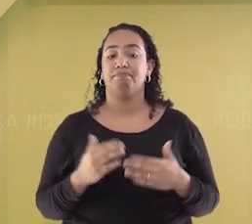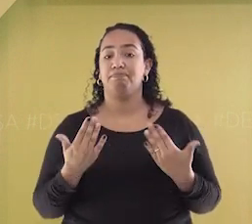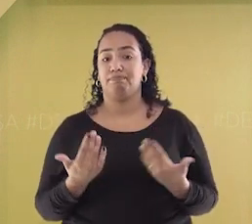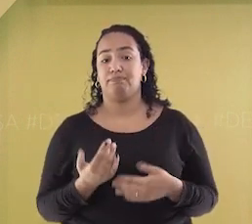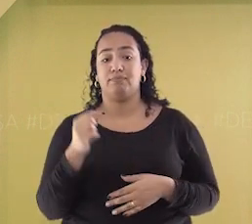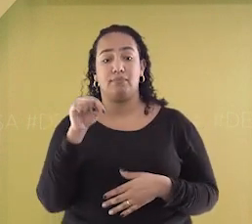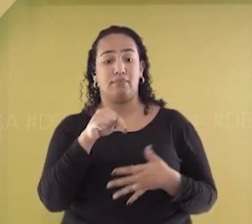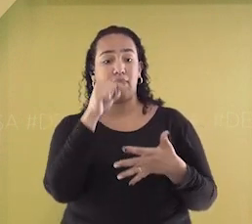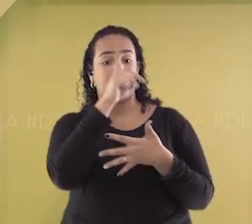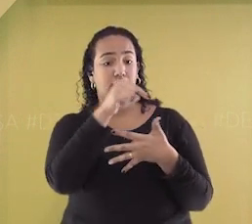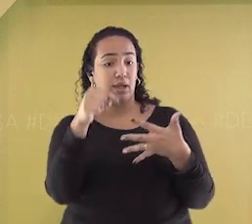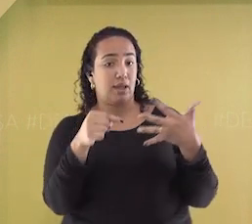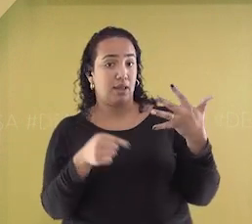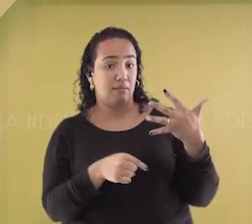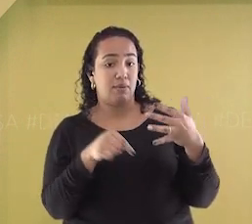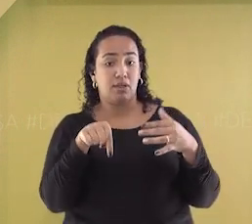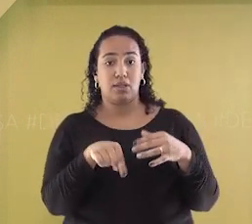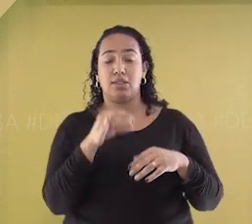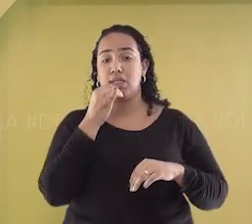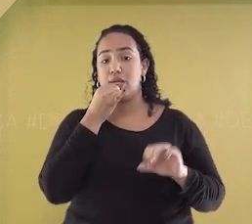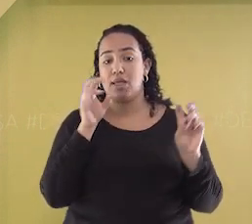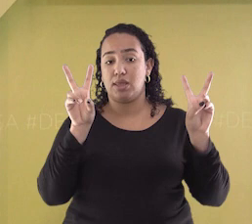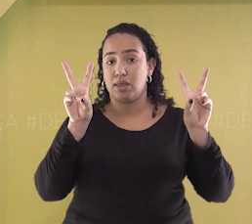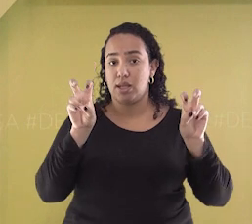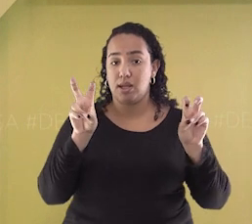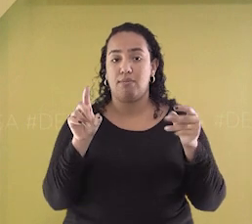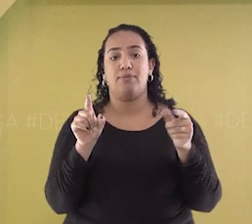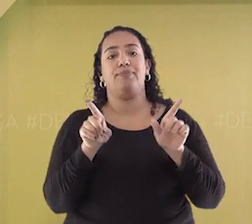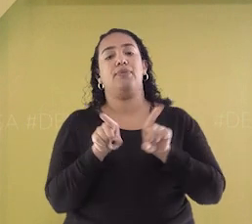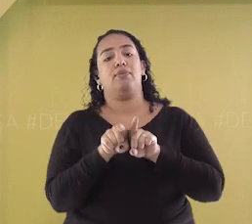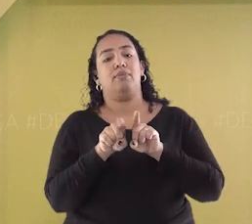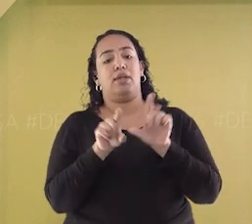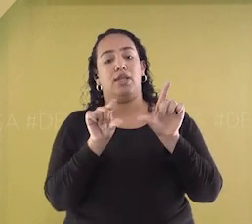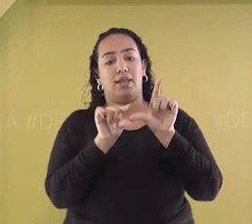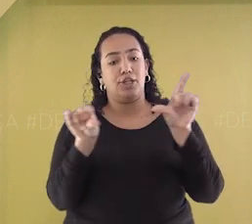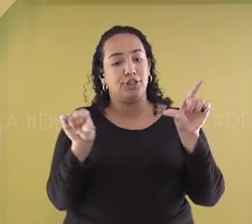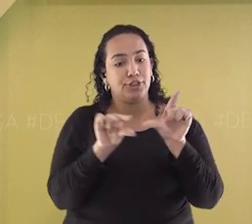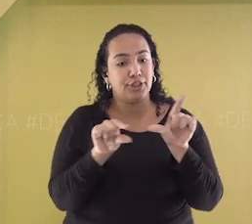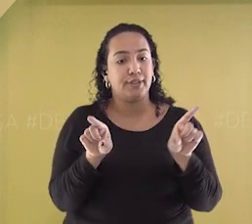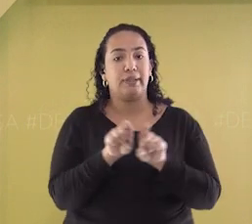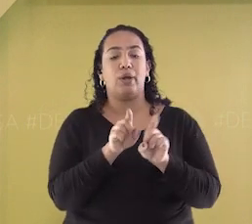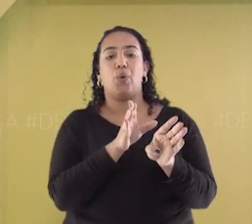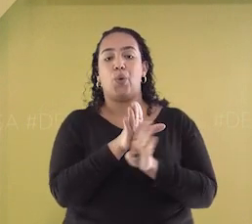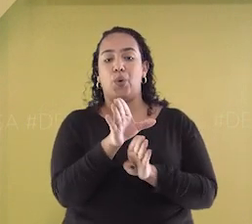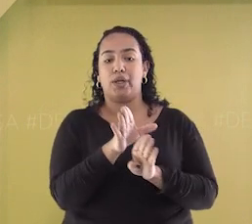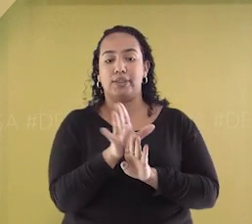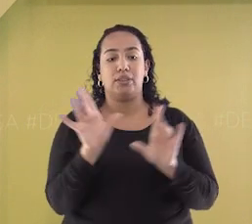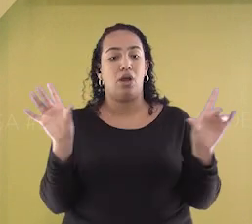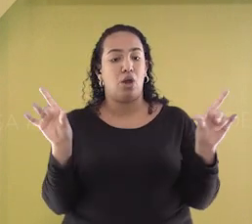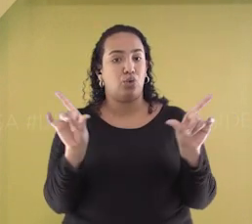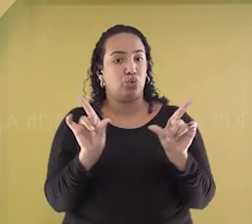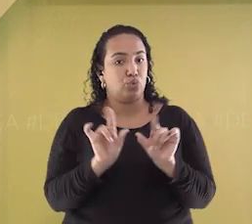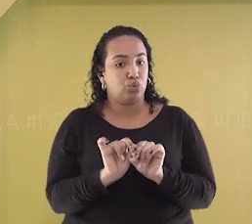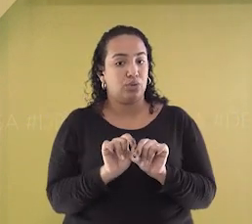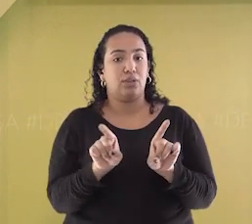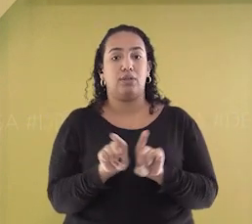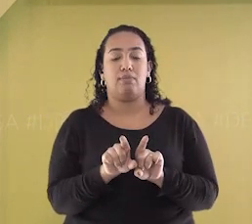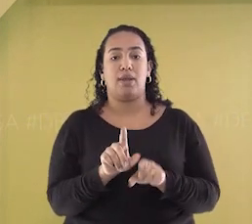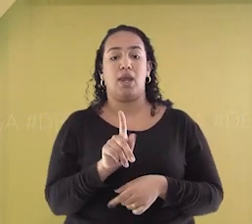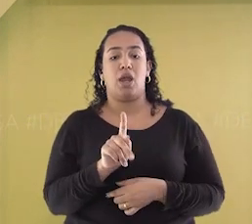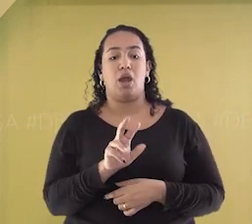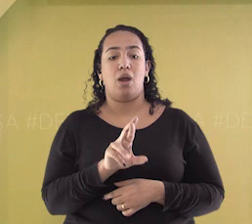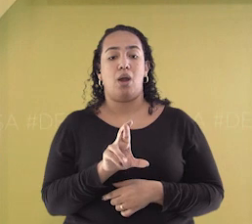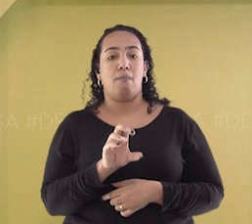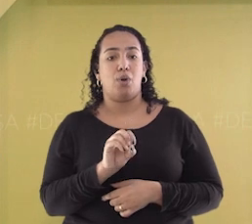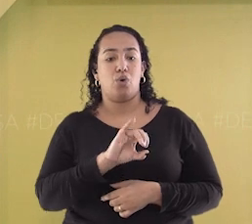Esses elementos são principalmente o título, a legenda, a orientação, escala e a